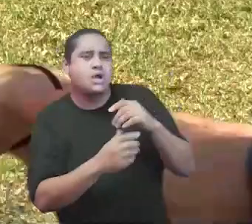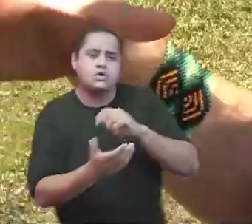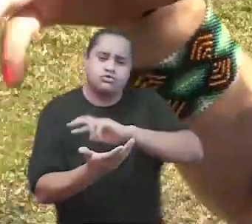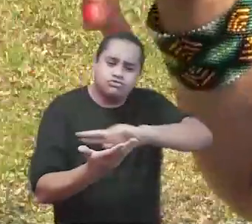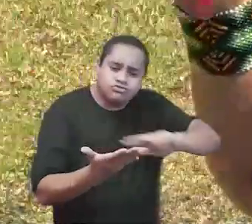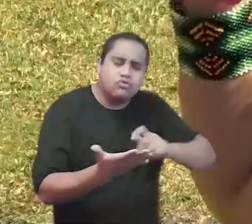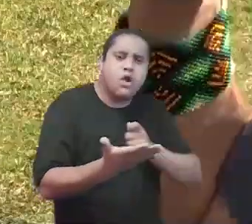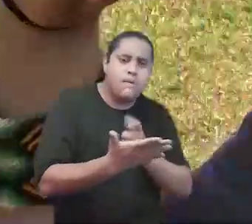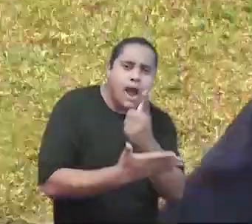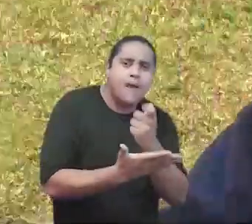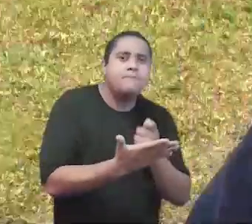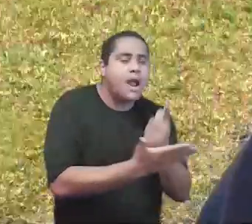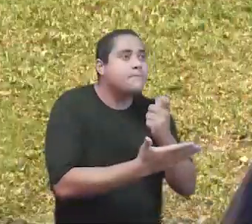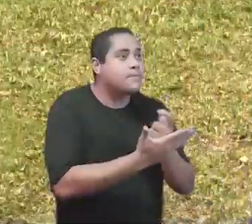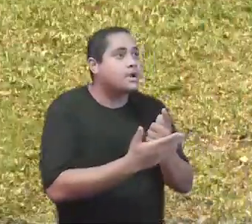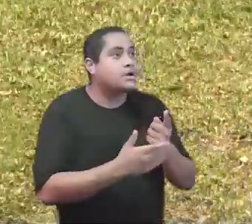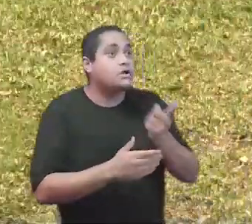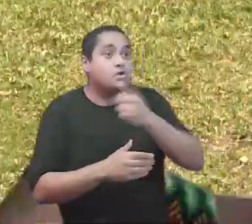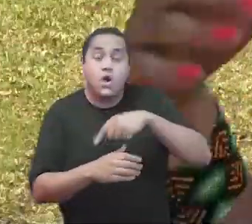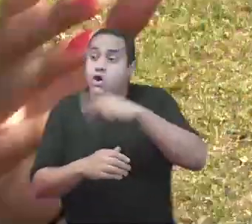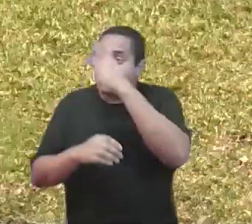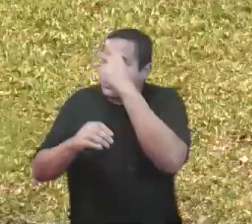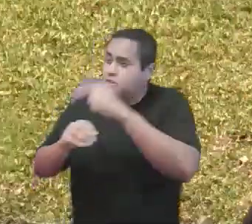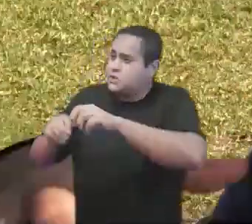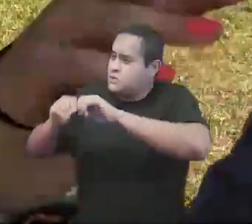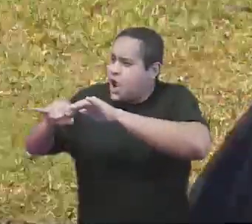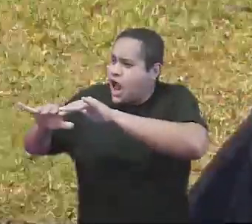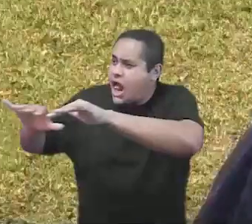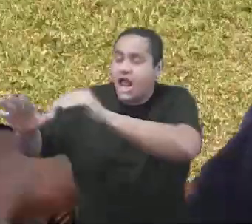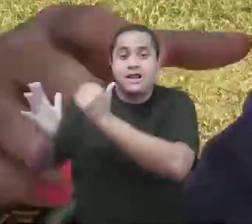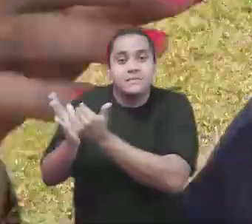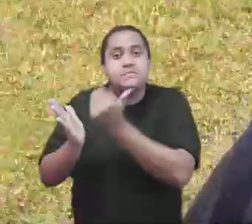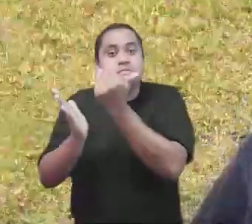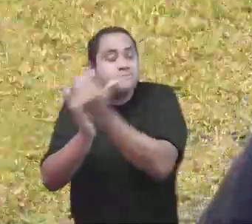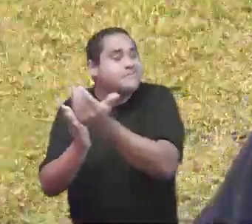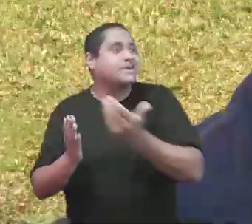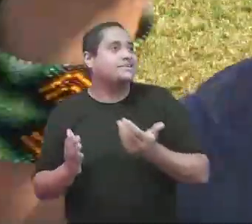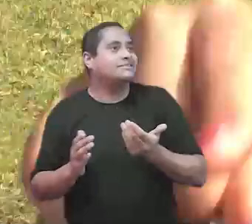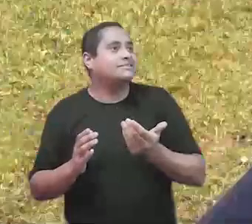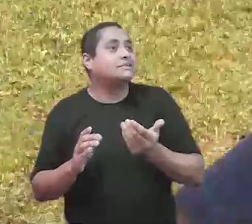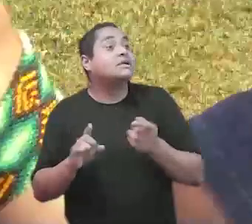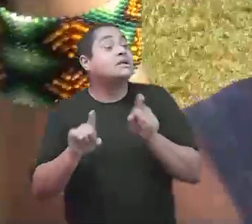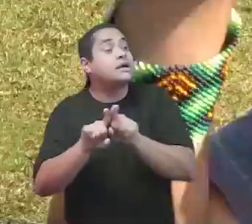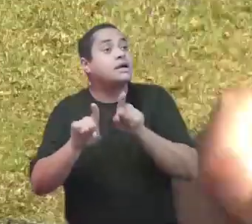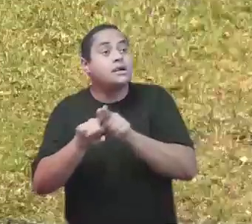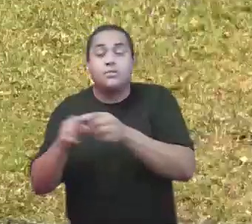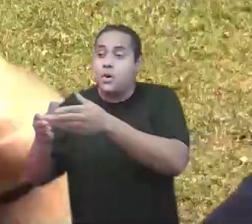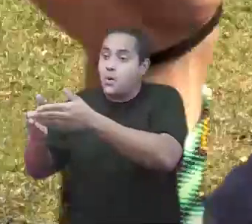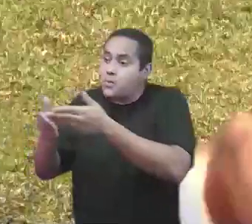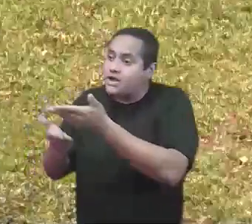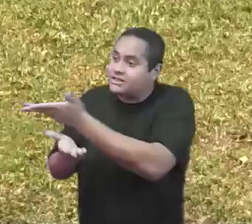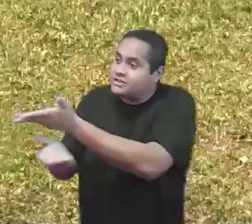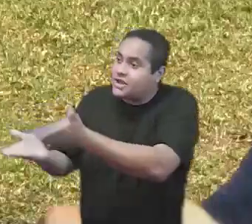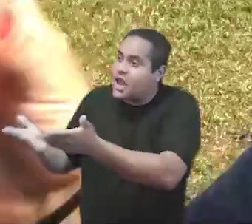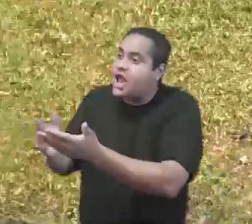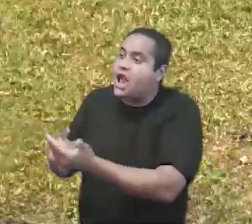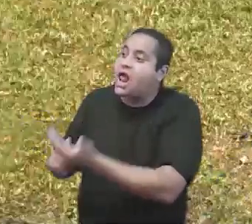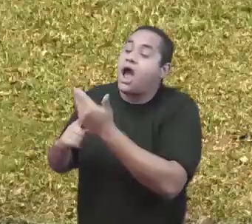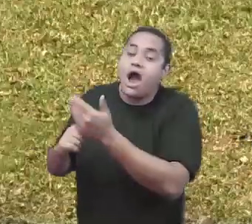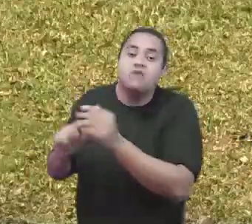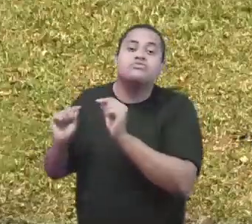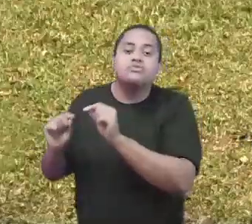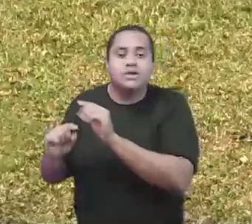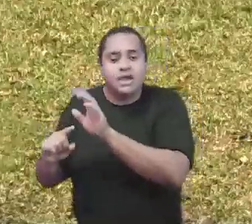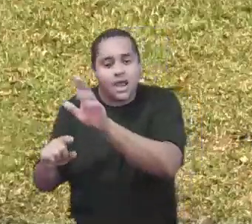e a gente chega em mais pessoas, mantém a plataforma disponível para quem já entrou e pede para essas pessoas colaboração pra